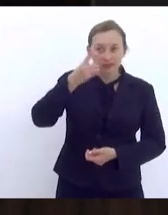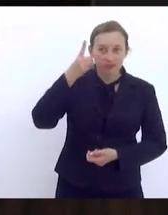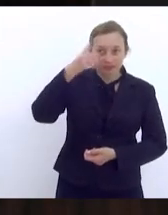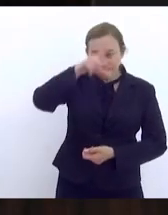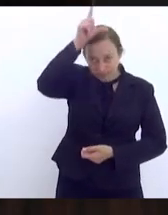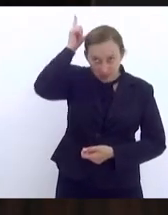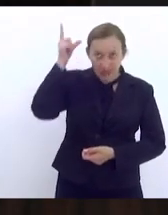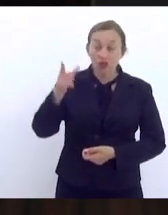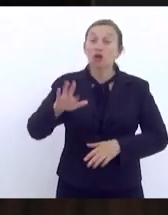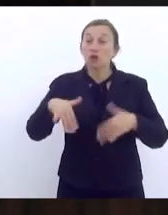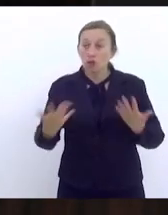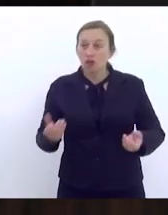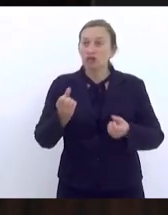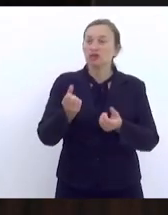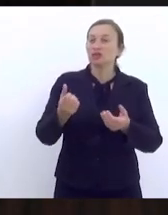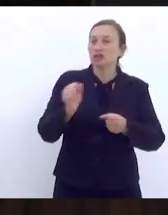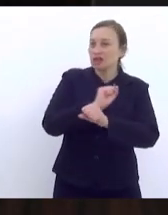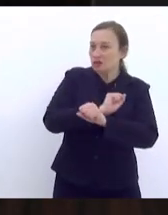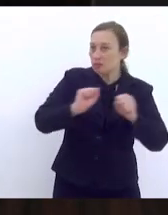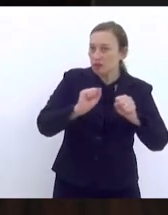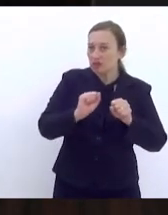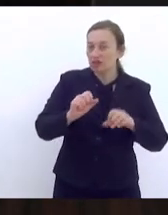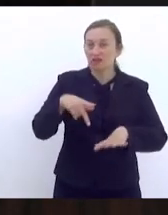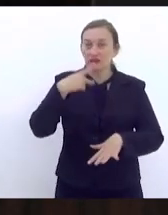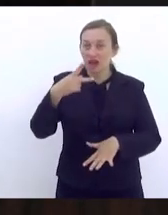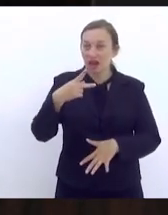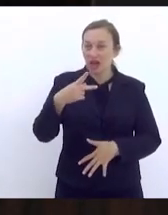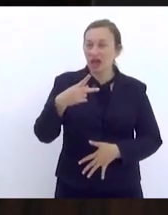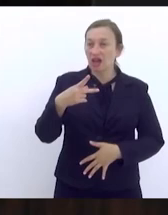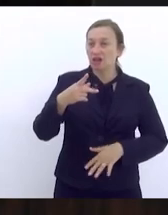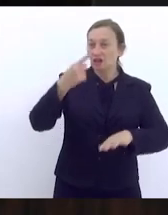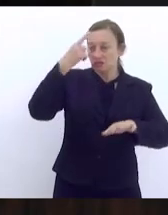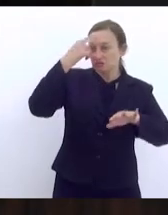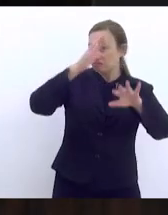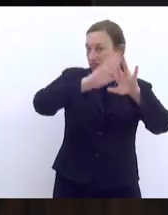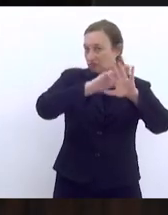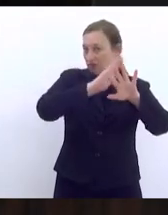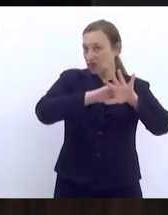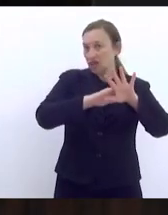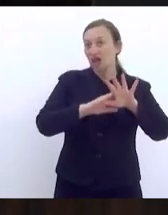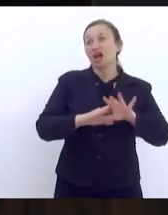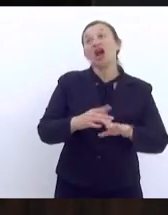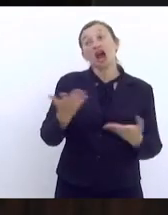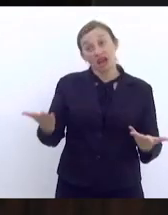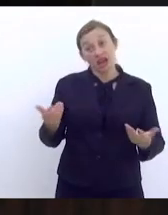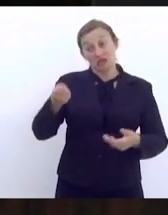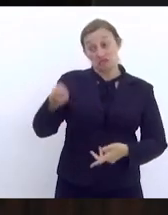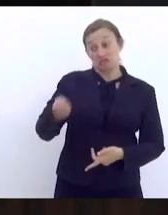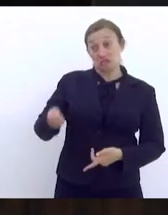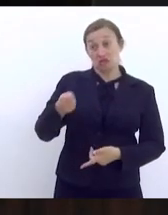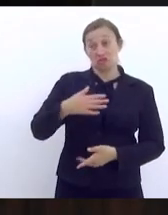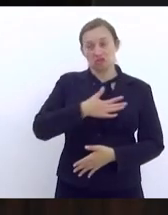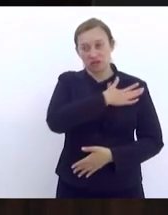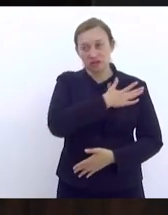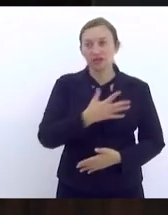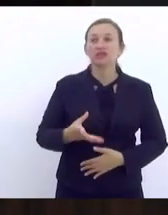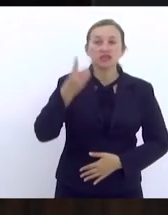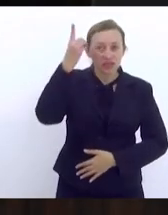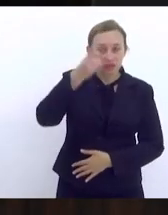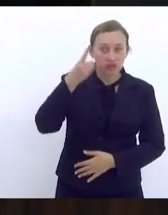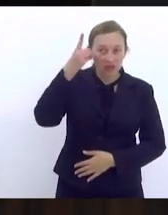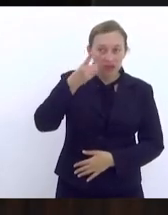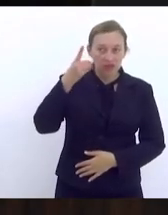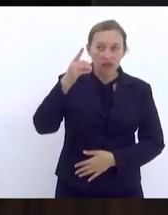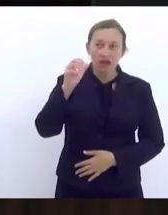tornar impossível se falar qual Nossa posição ideológica aí passa a ser ditadura Deputado Anderson